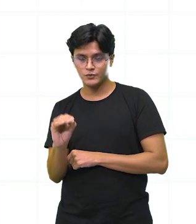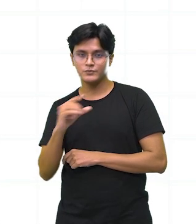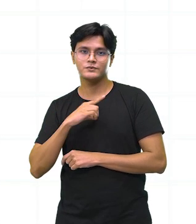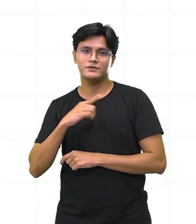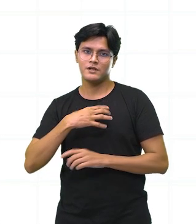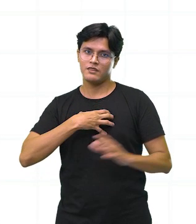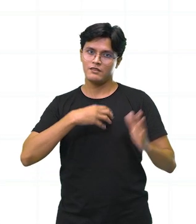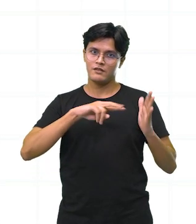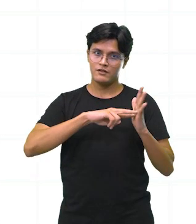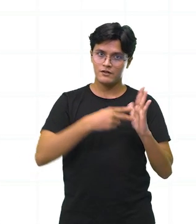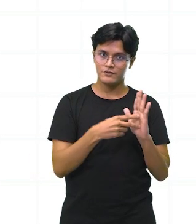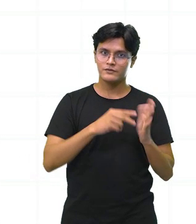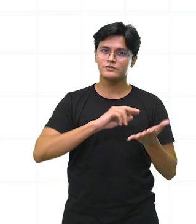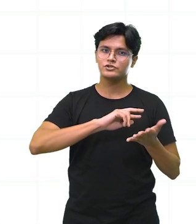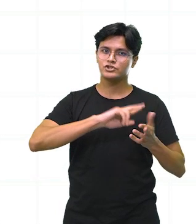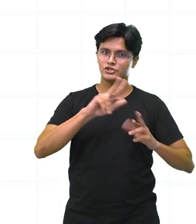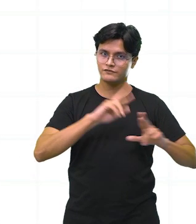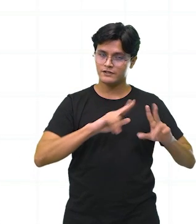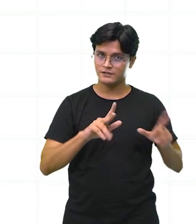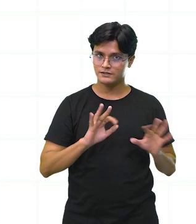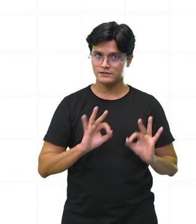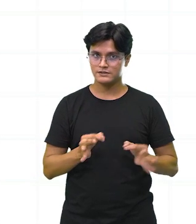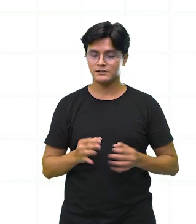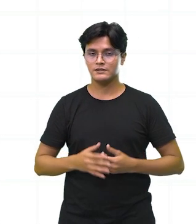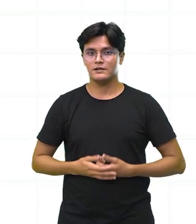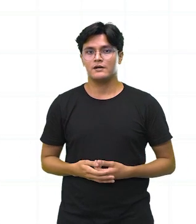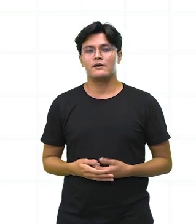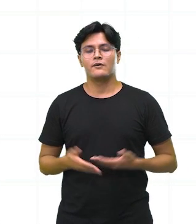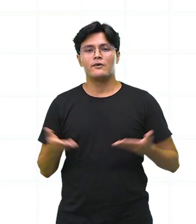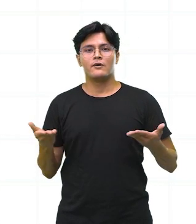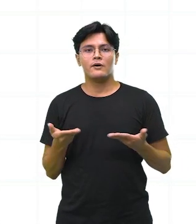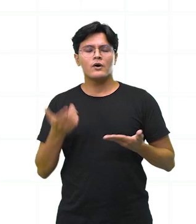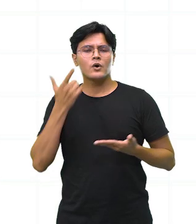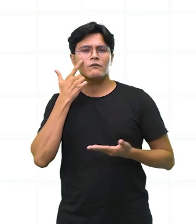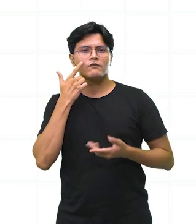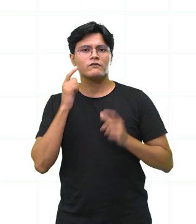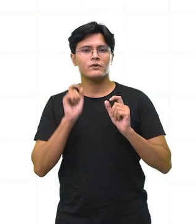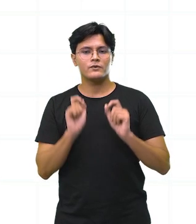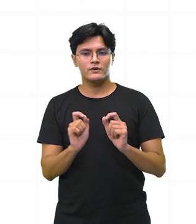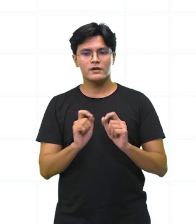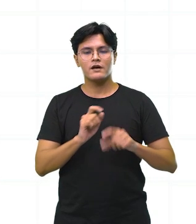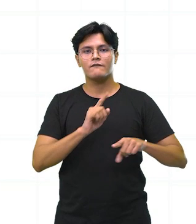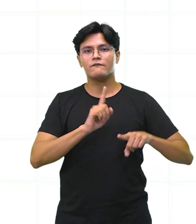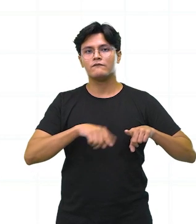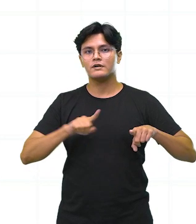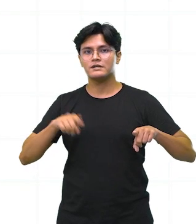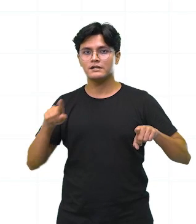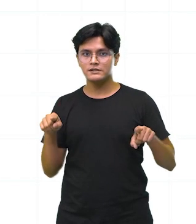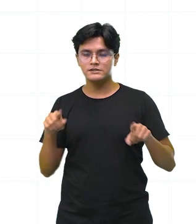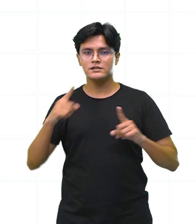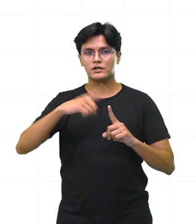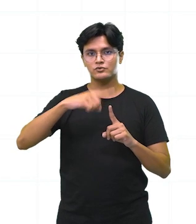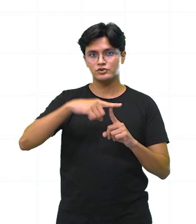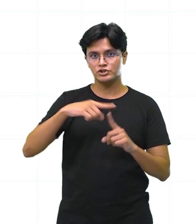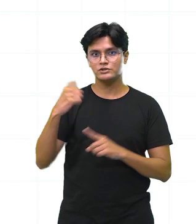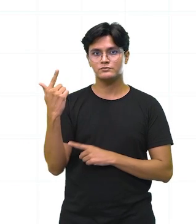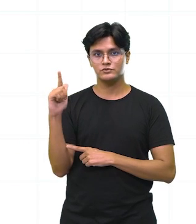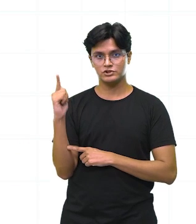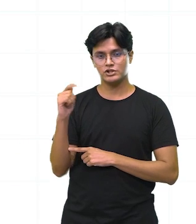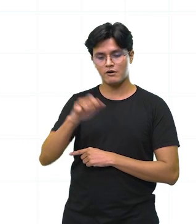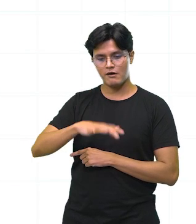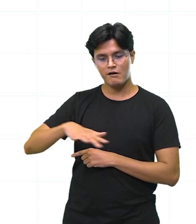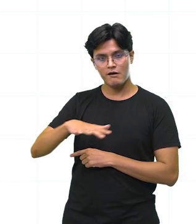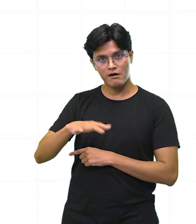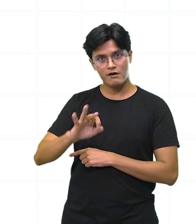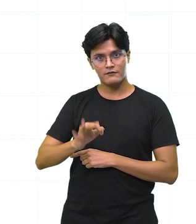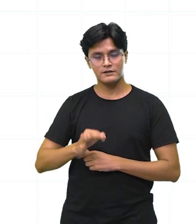semânticas certo pessoal muito bem nós vamos ver então agora a variação de natureza geográfica isso